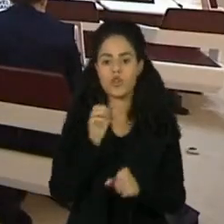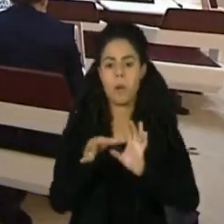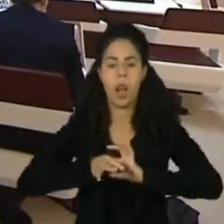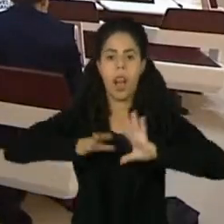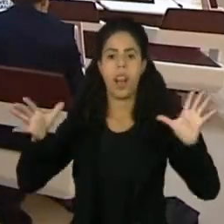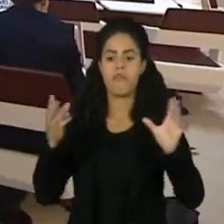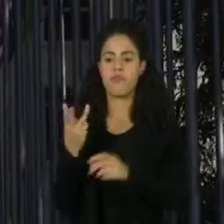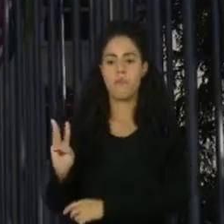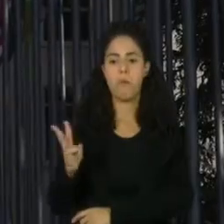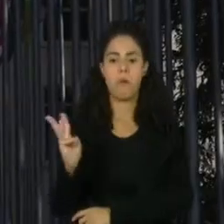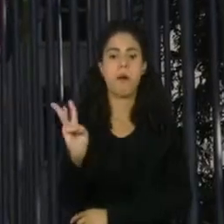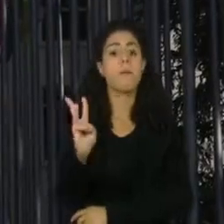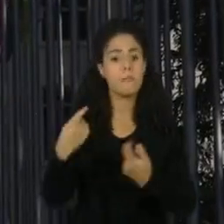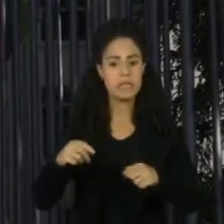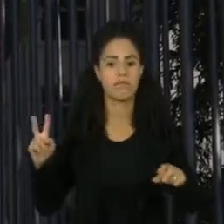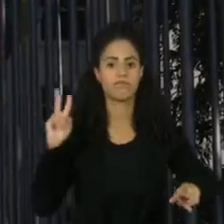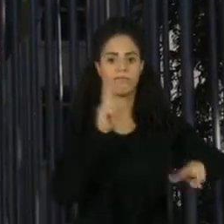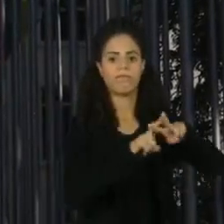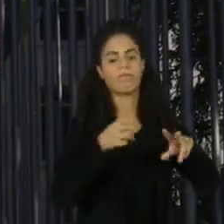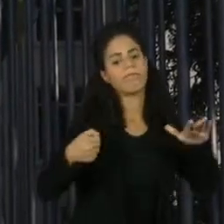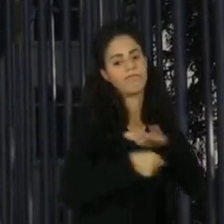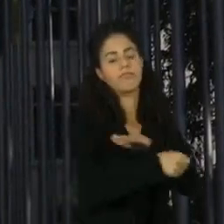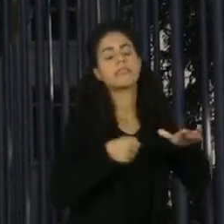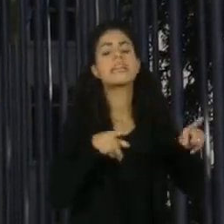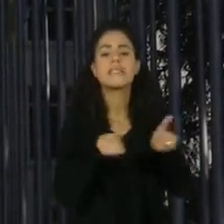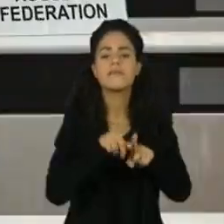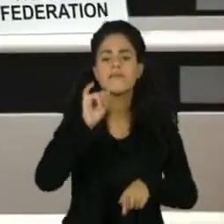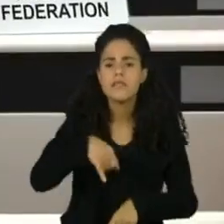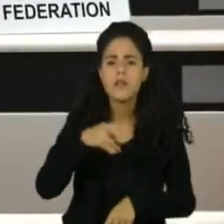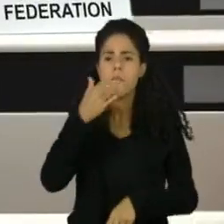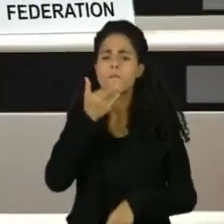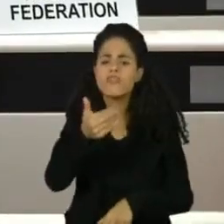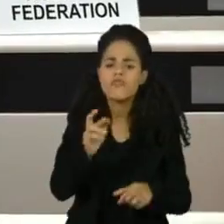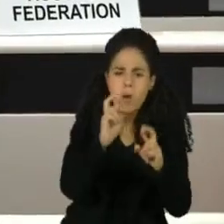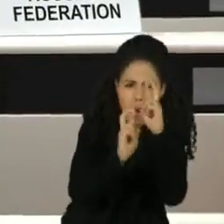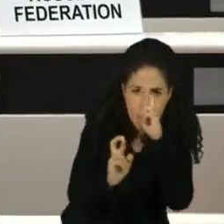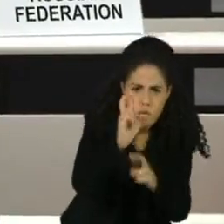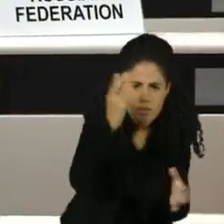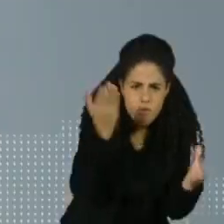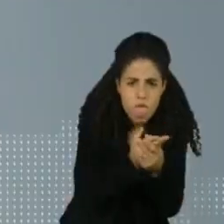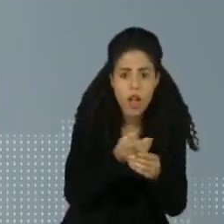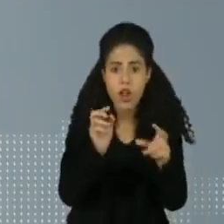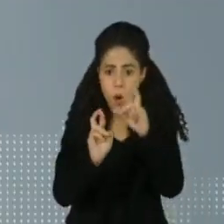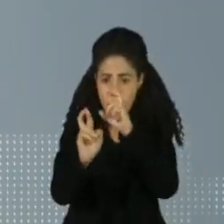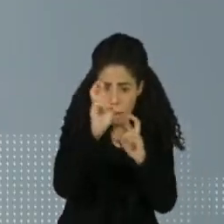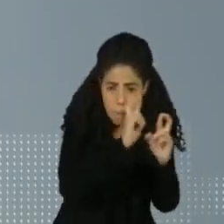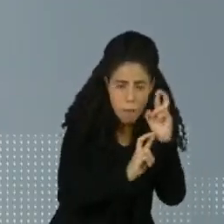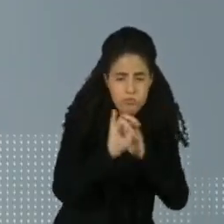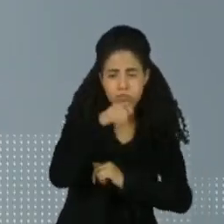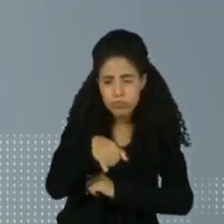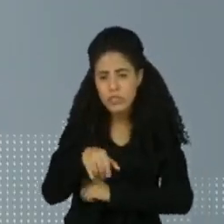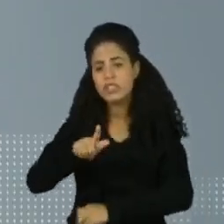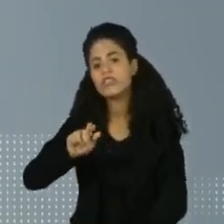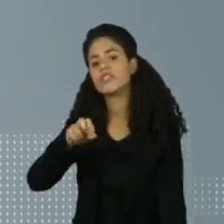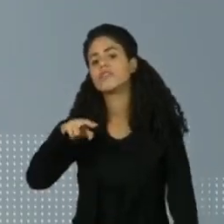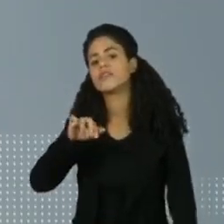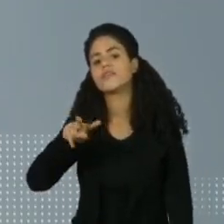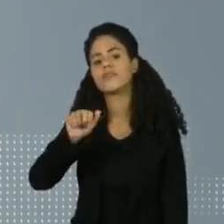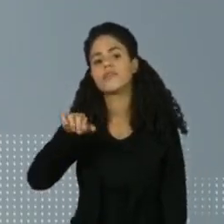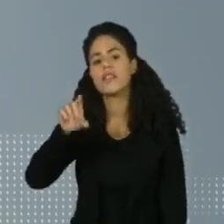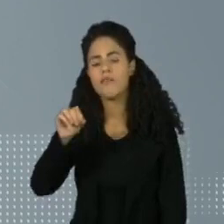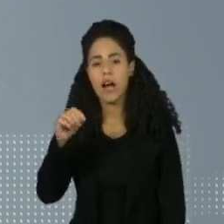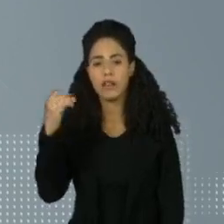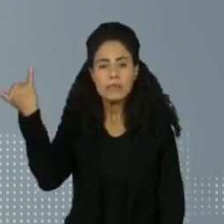alto comissariado de direitos humanos das Nações Unidas pediu investigação um exemplar do caso o problema Genivaldo que